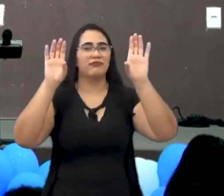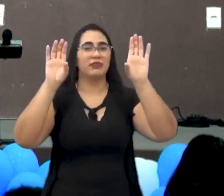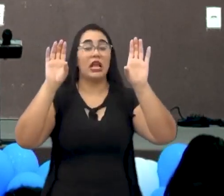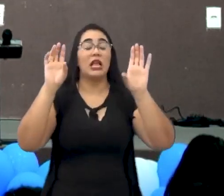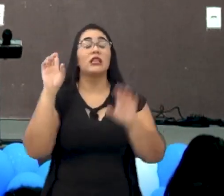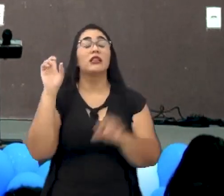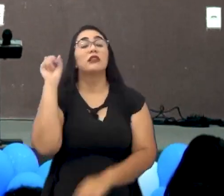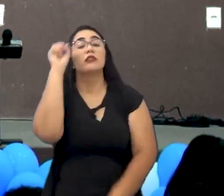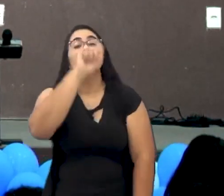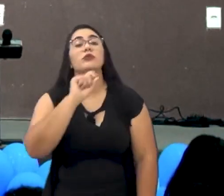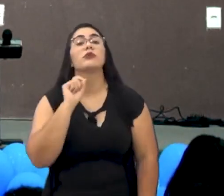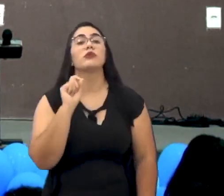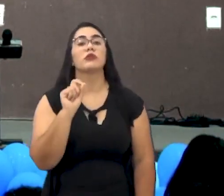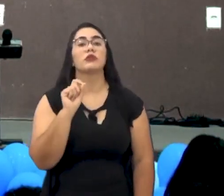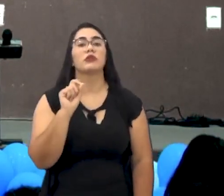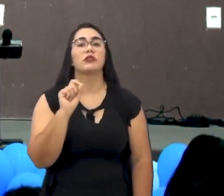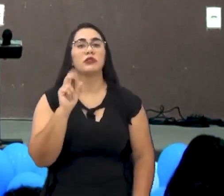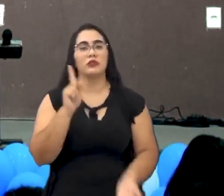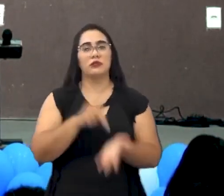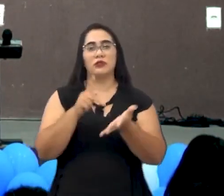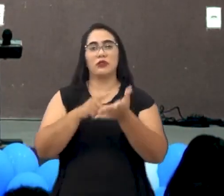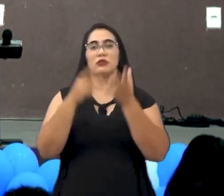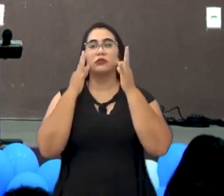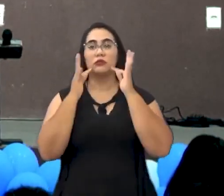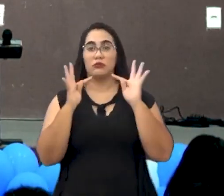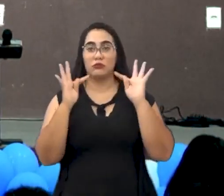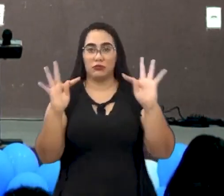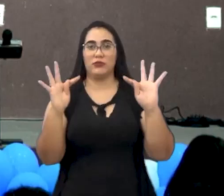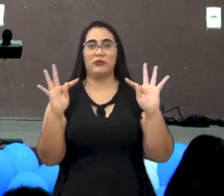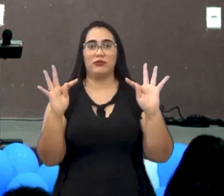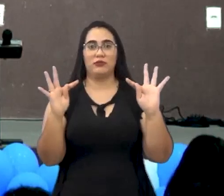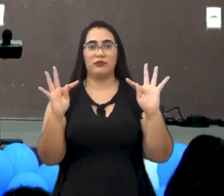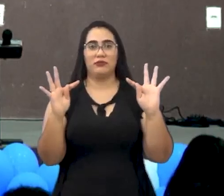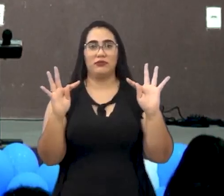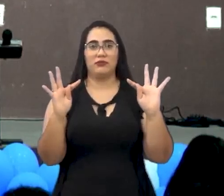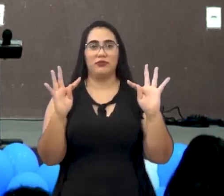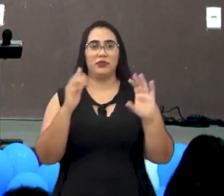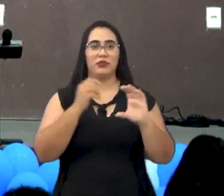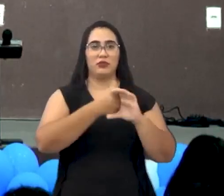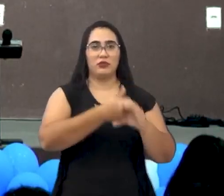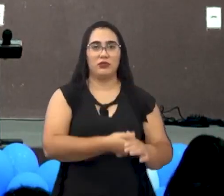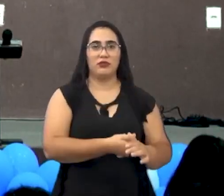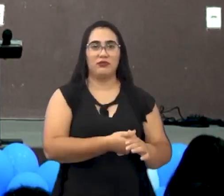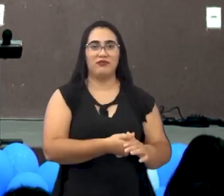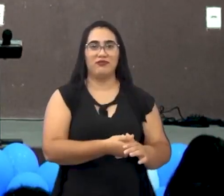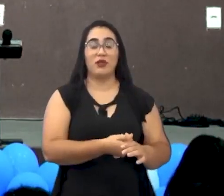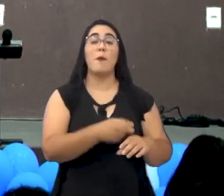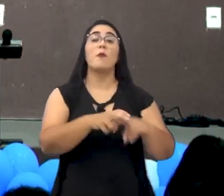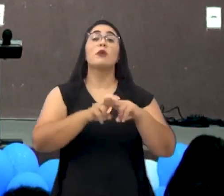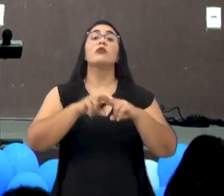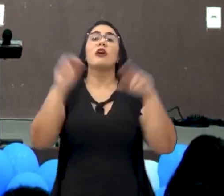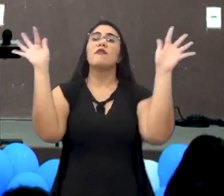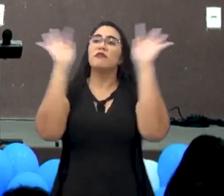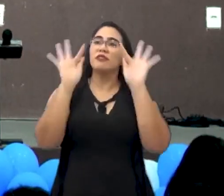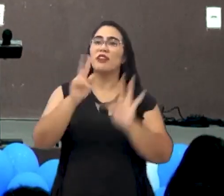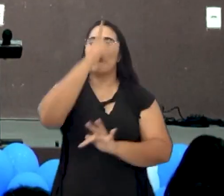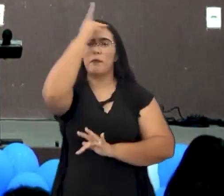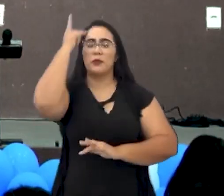Ser é um ato divino. Por isso que é bem-aventurado. Feliz é quem foi